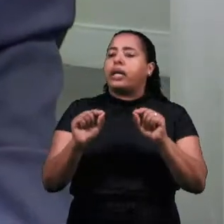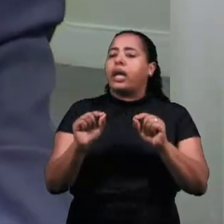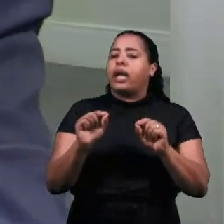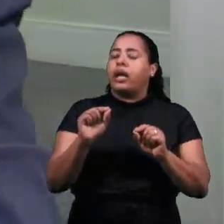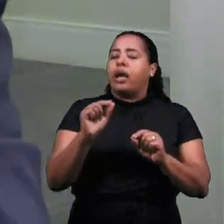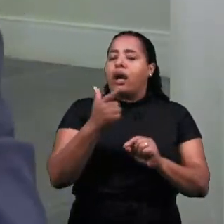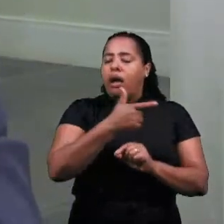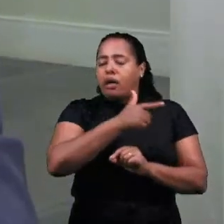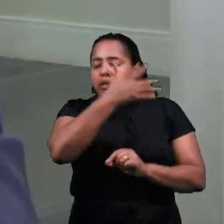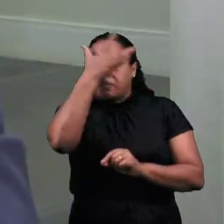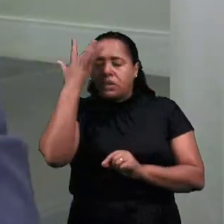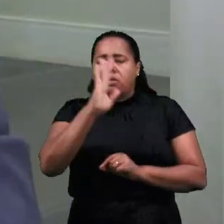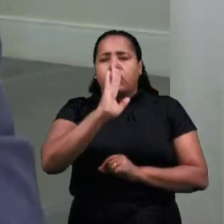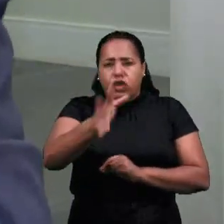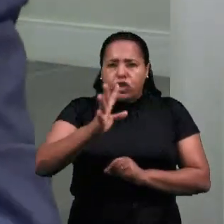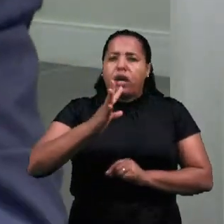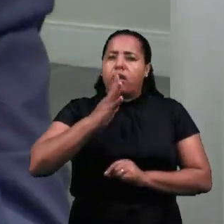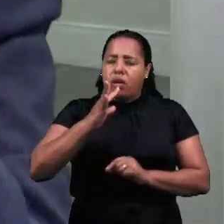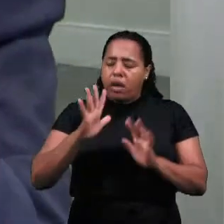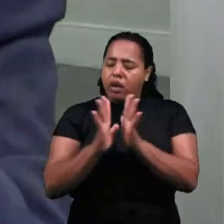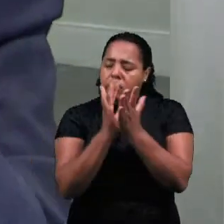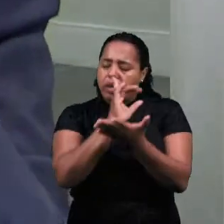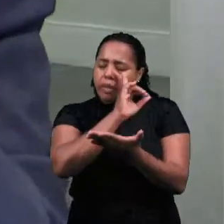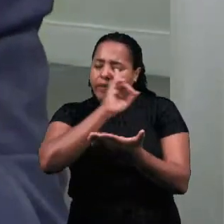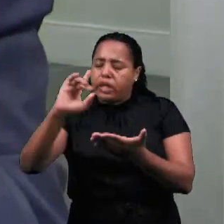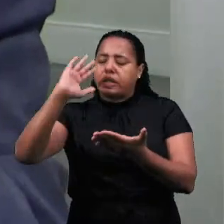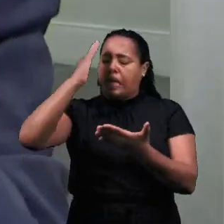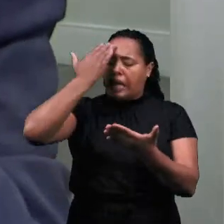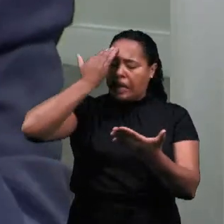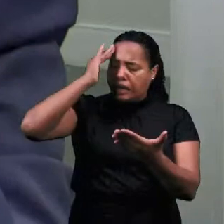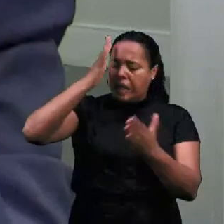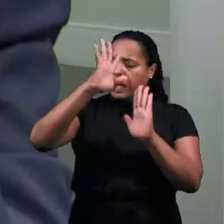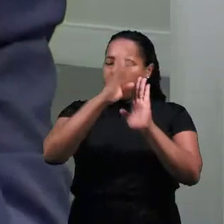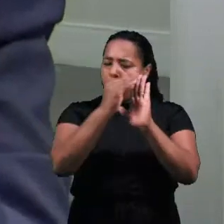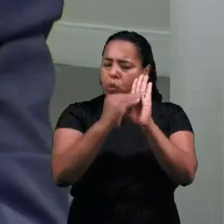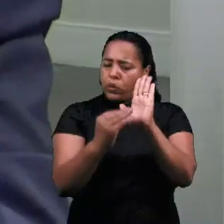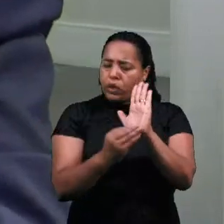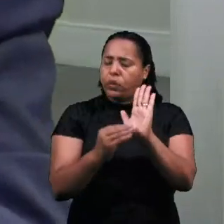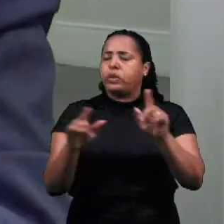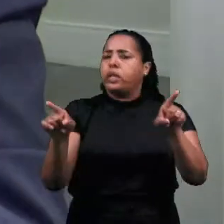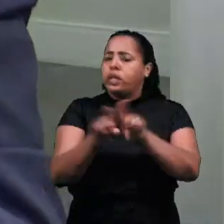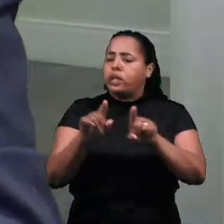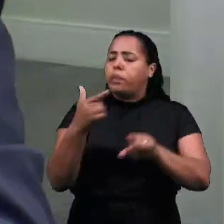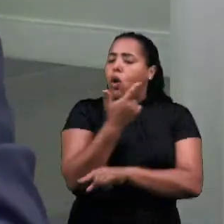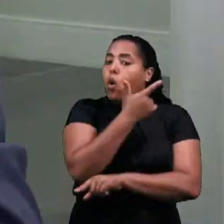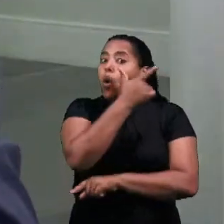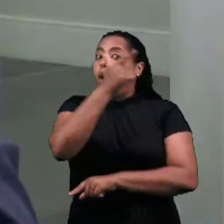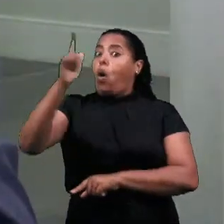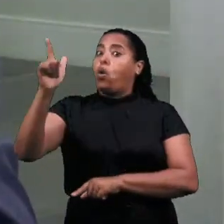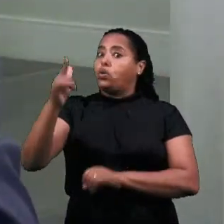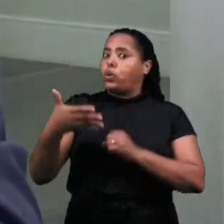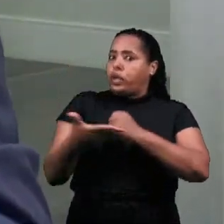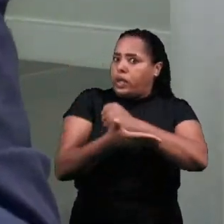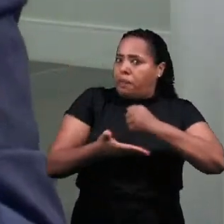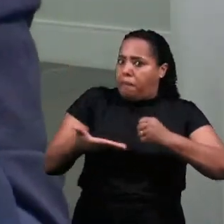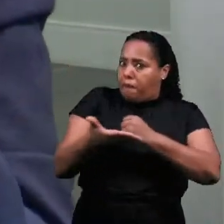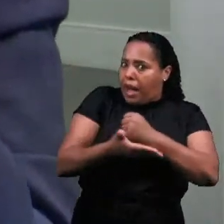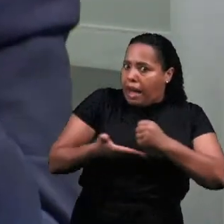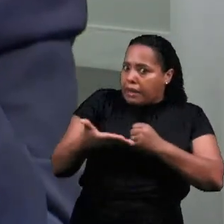daqueles que já conhecem a Bíblia, compreenderem o conteúdo, também outros que não têm uma base